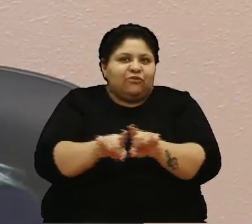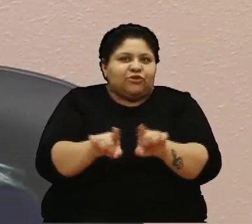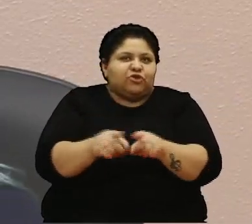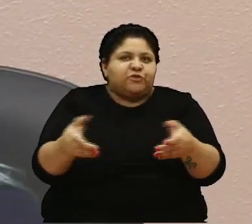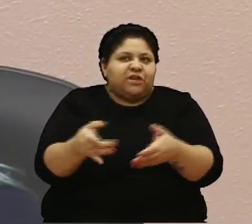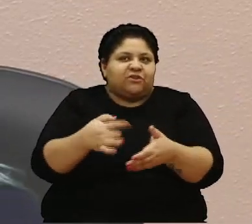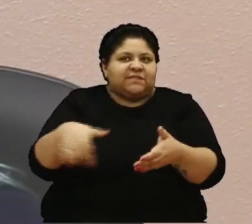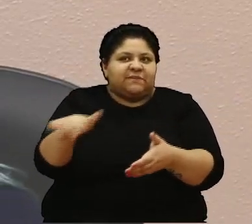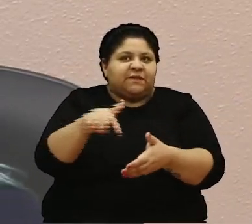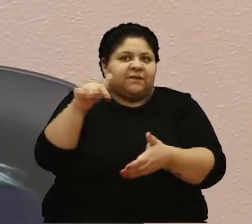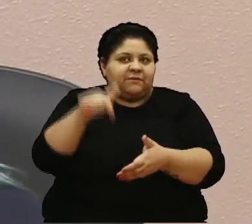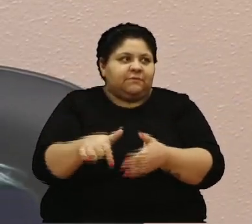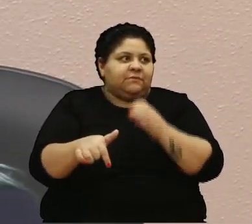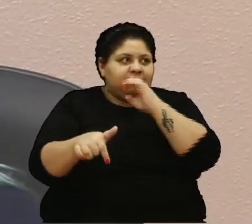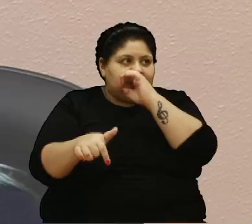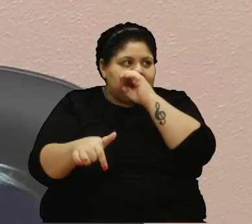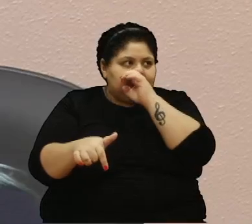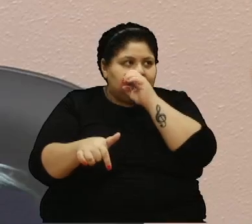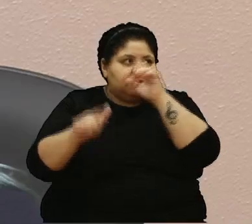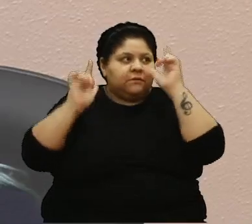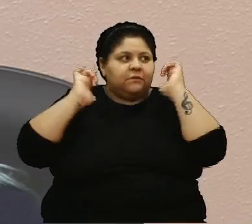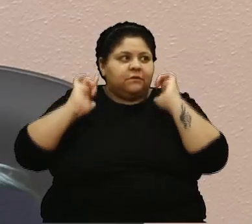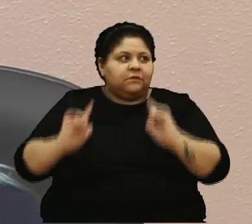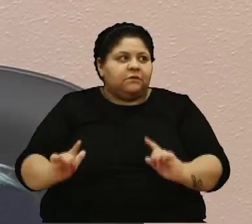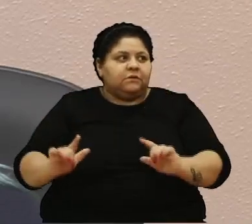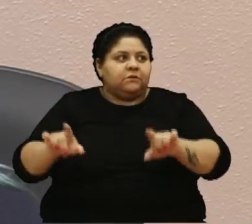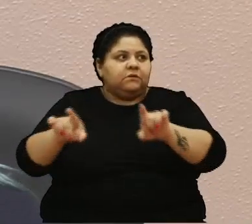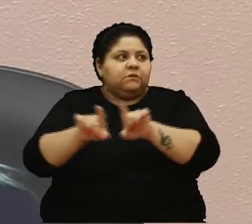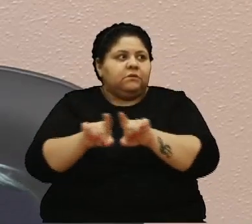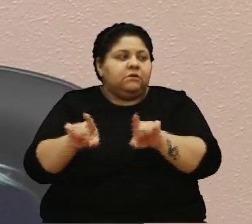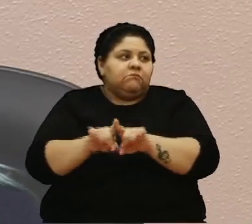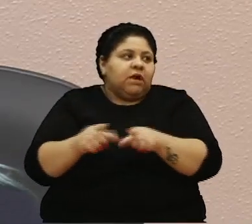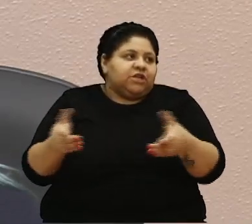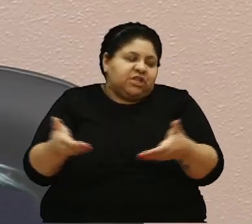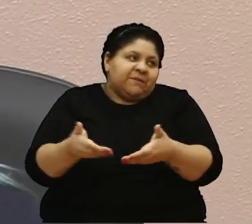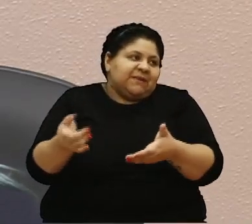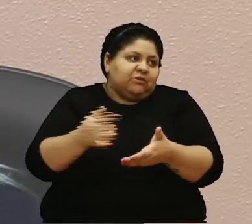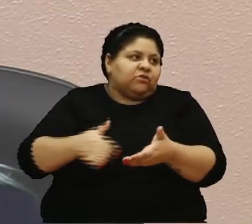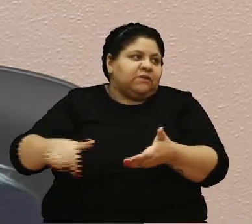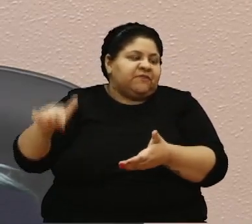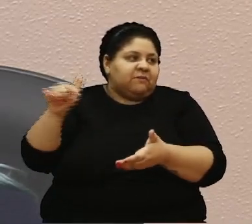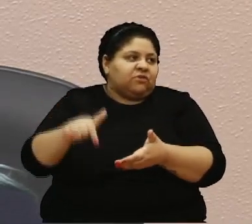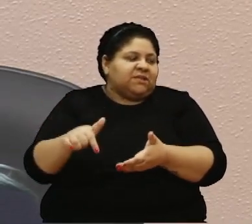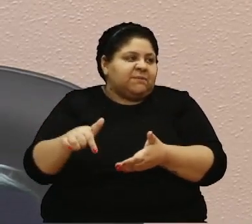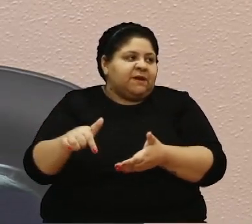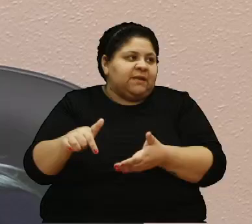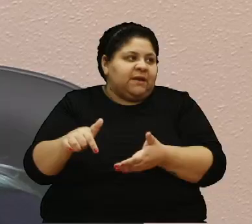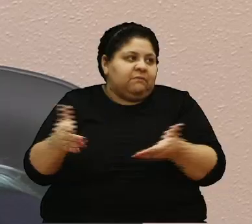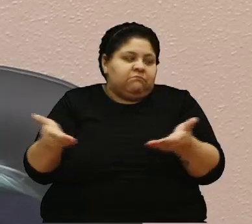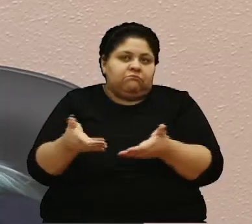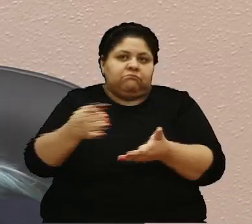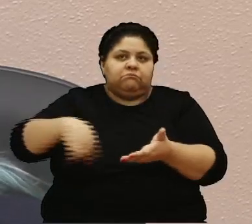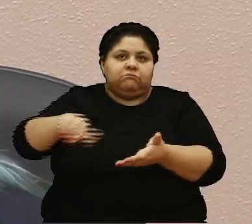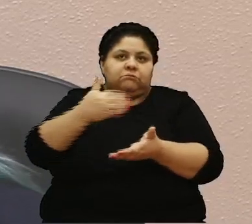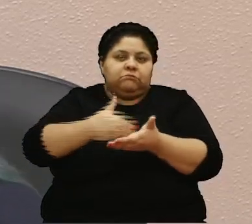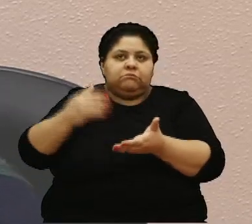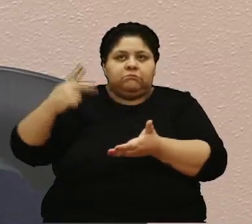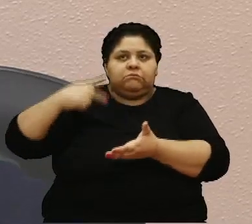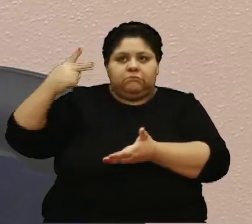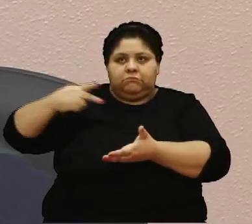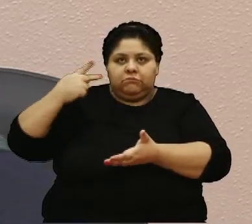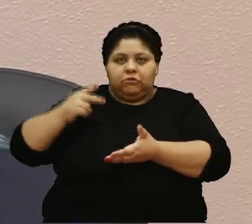melhores secretários da gestão pública são os secretários políticos. São os secretários políticos.